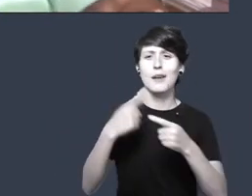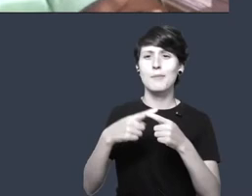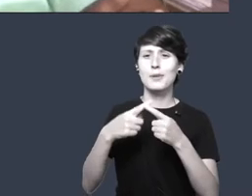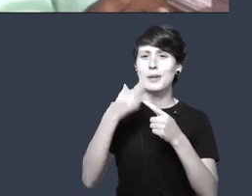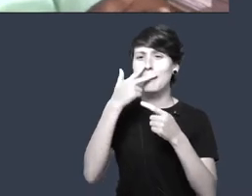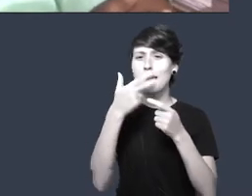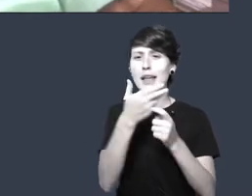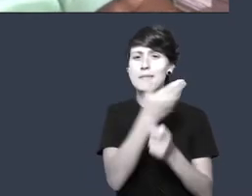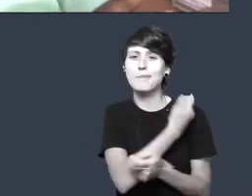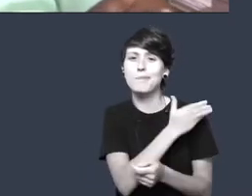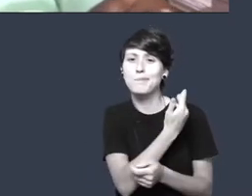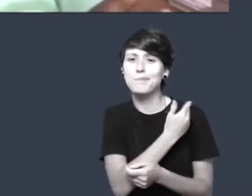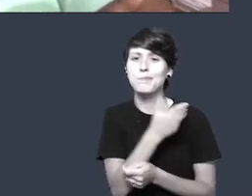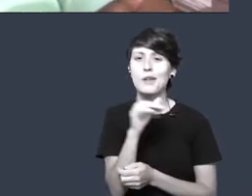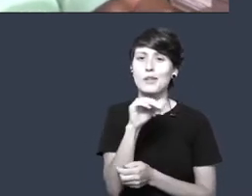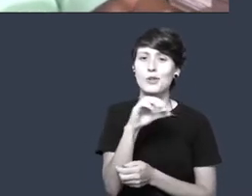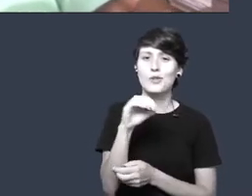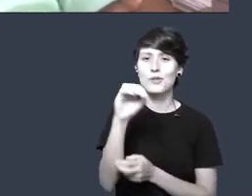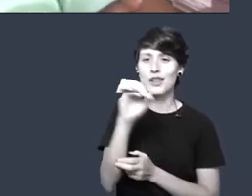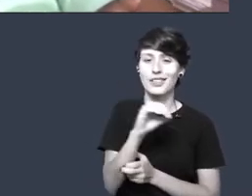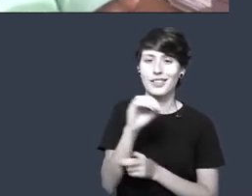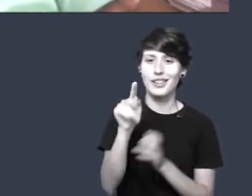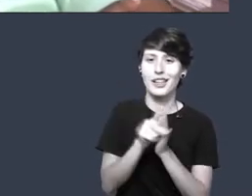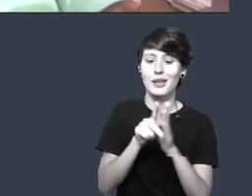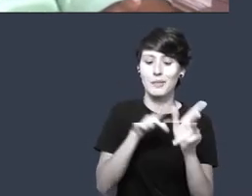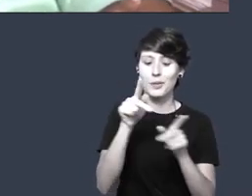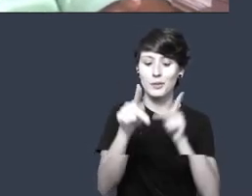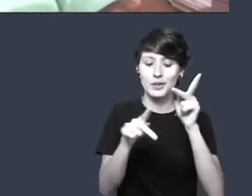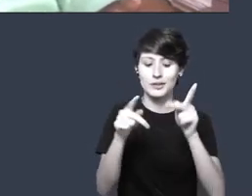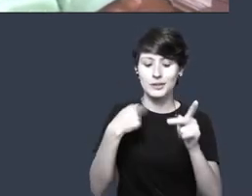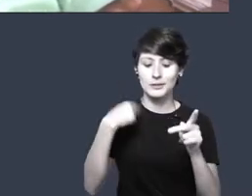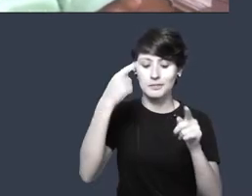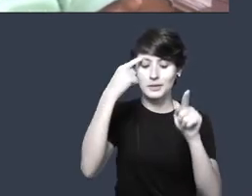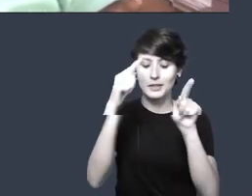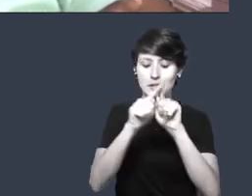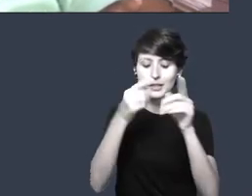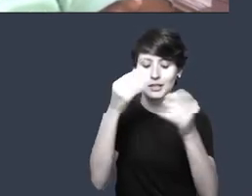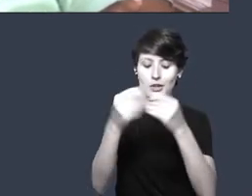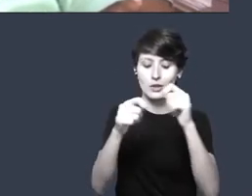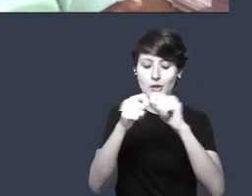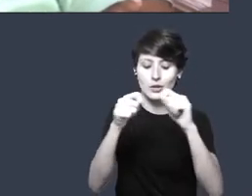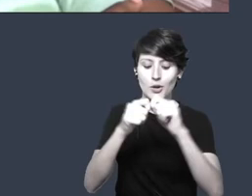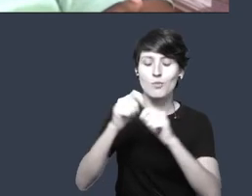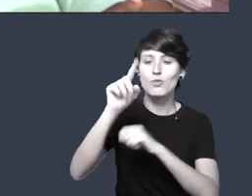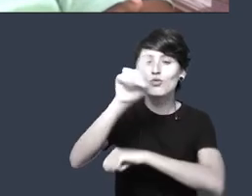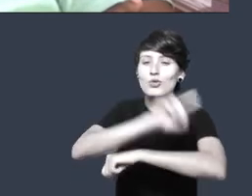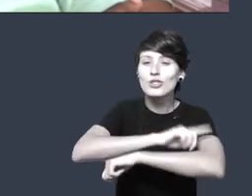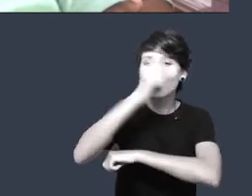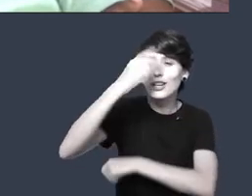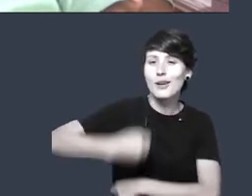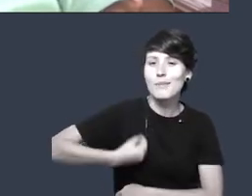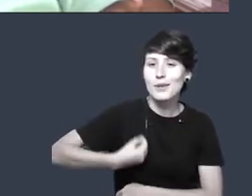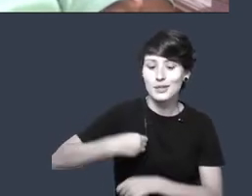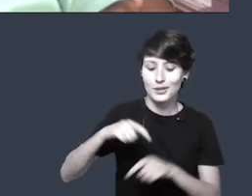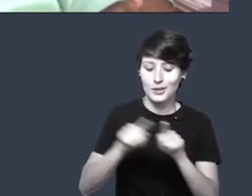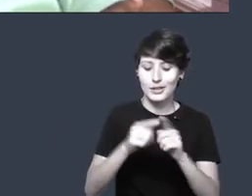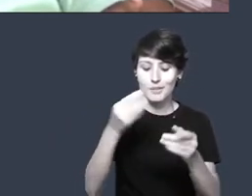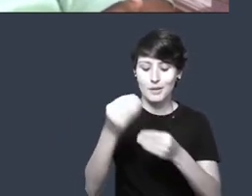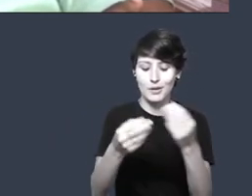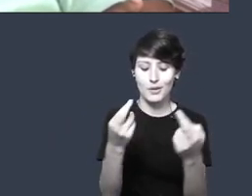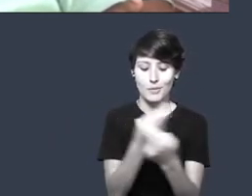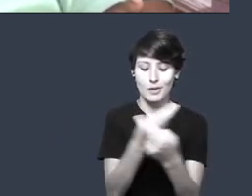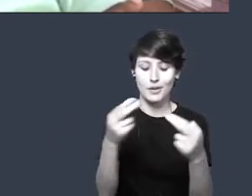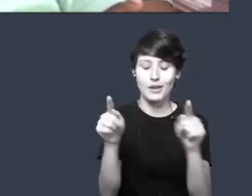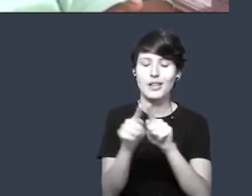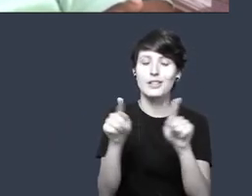excluindo 90% da população, né? Então, começa a pensar em algo que esteja no dia a dia das pessoas e como é que isso é relacionado